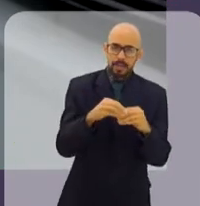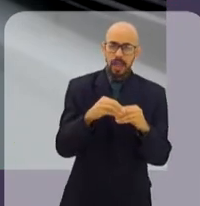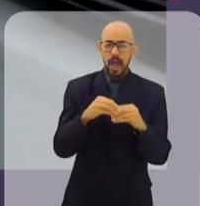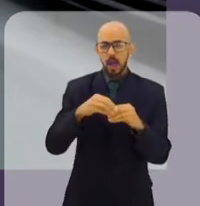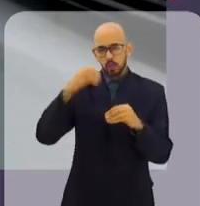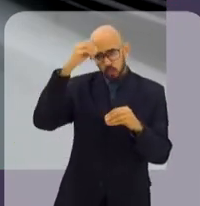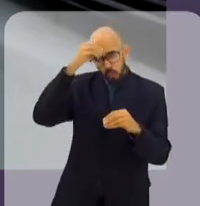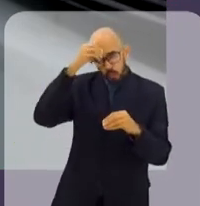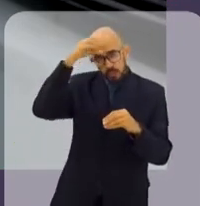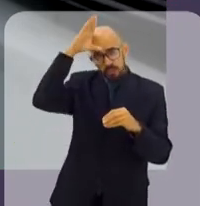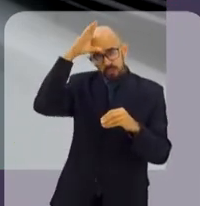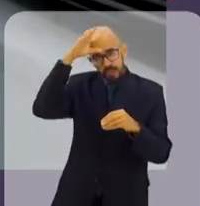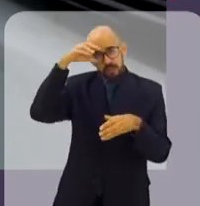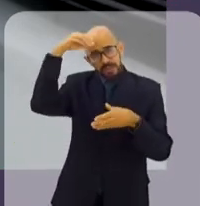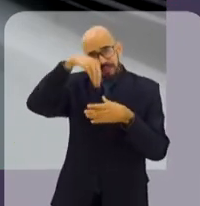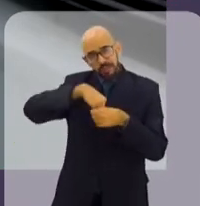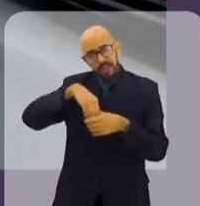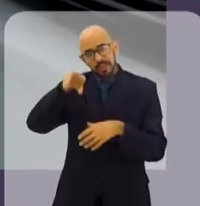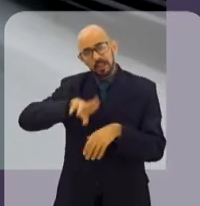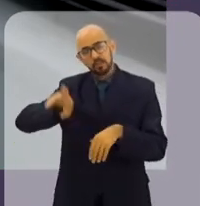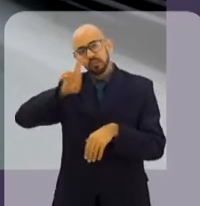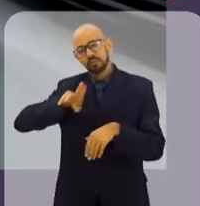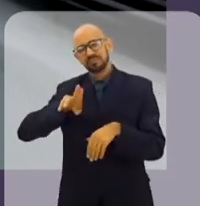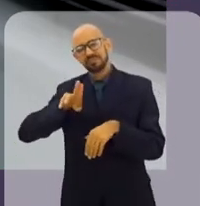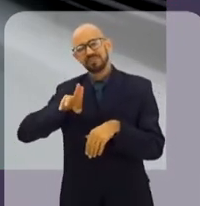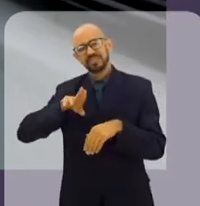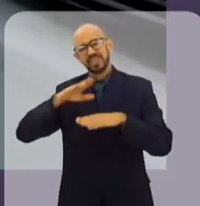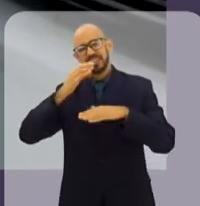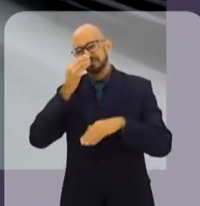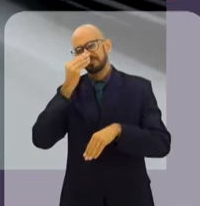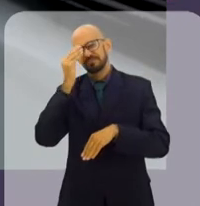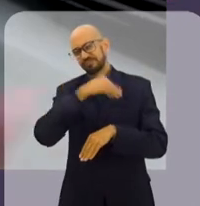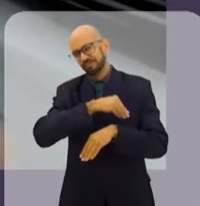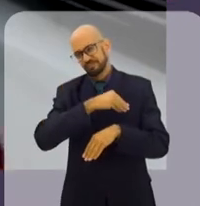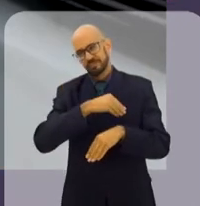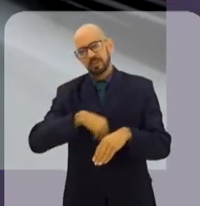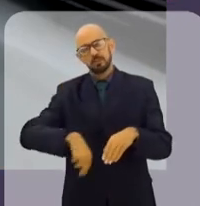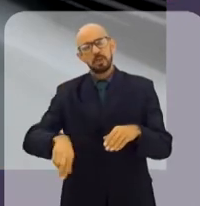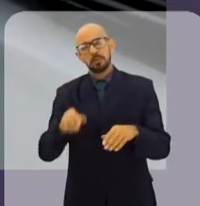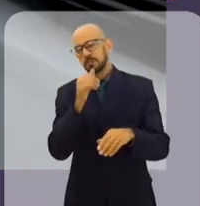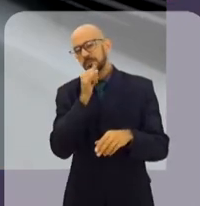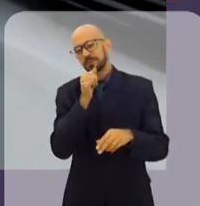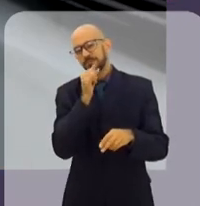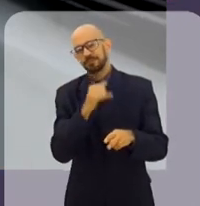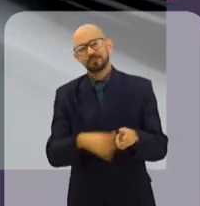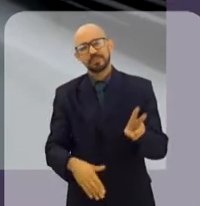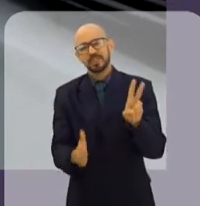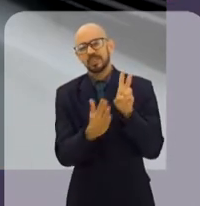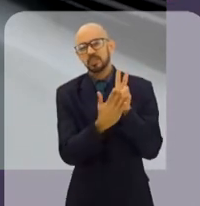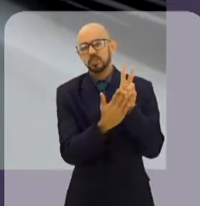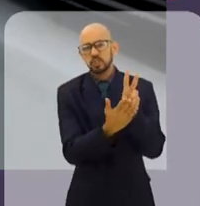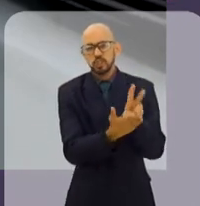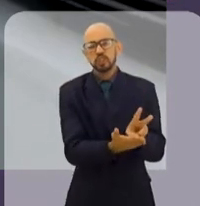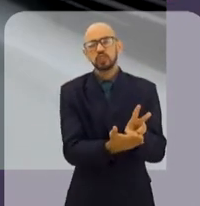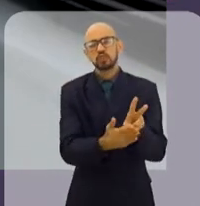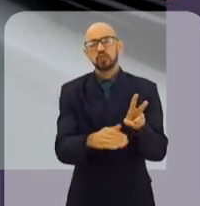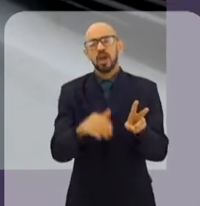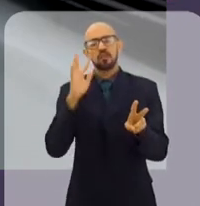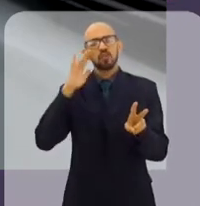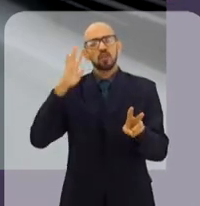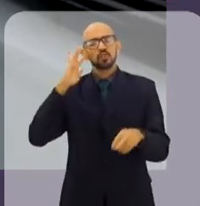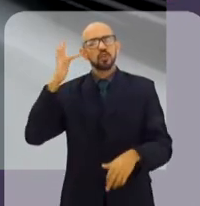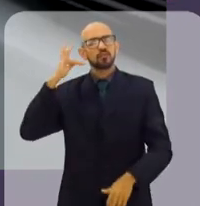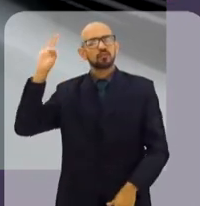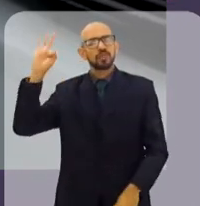vezes colocados dentro da academia como um saber menor, como saber indígena, como saber negro, a filosofia